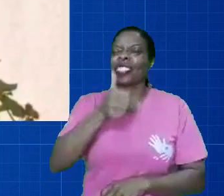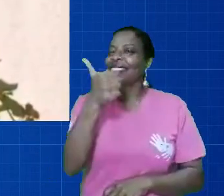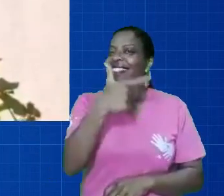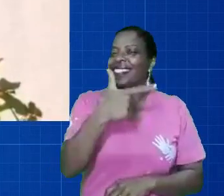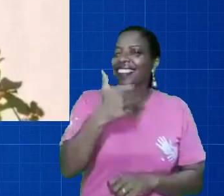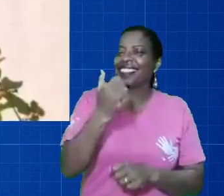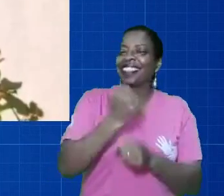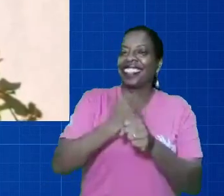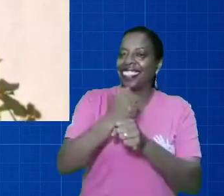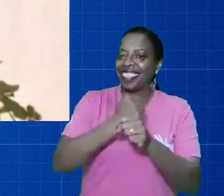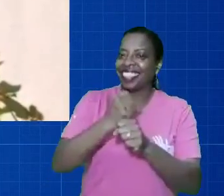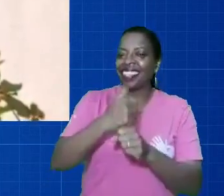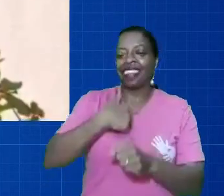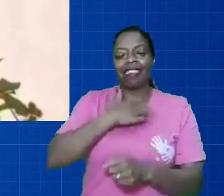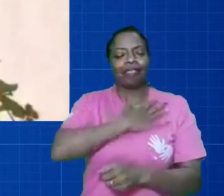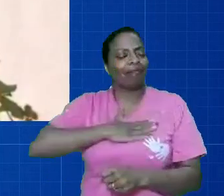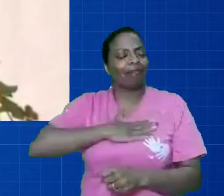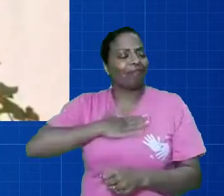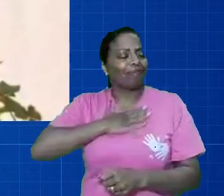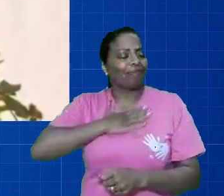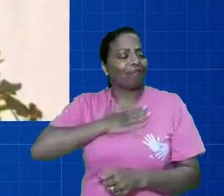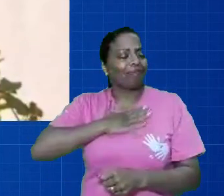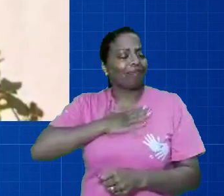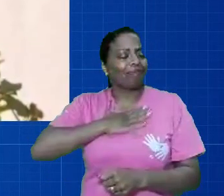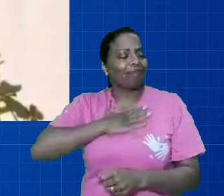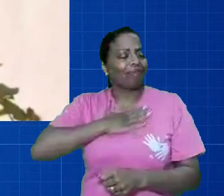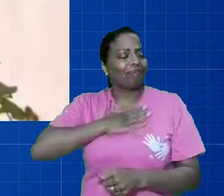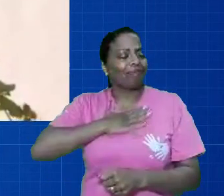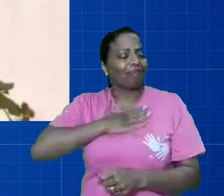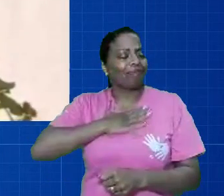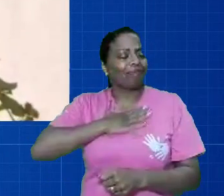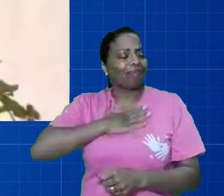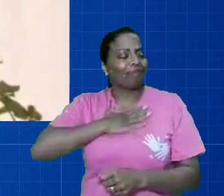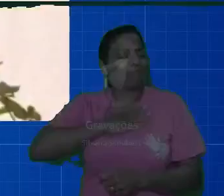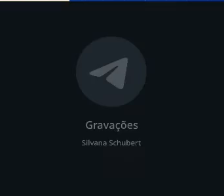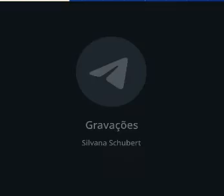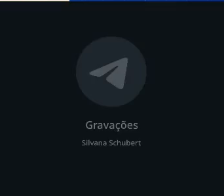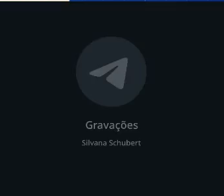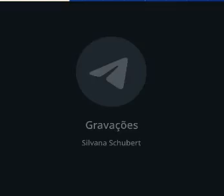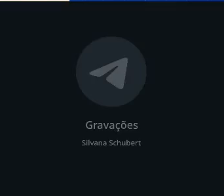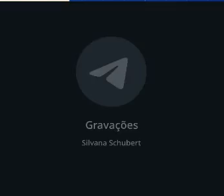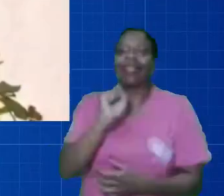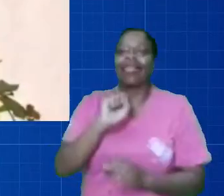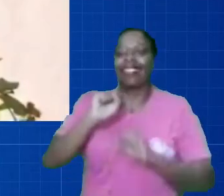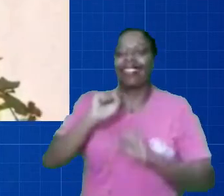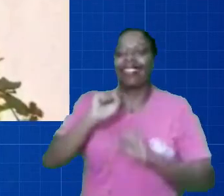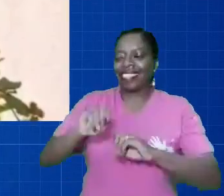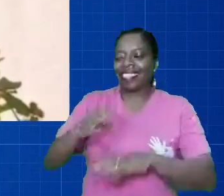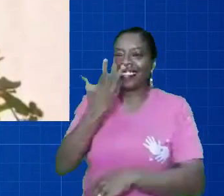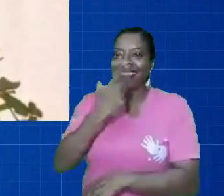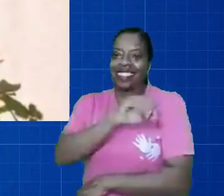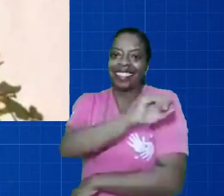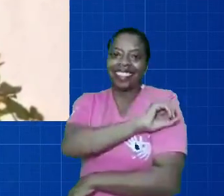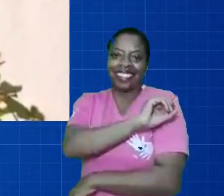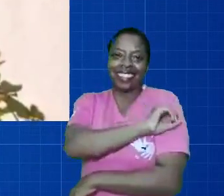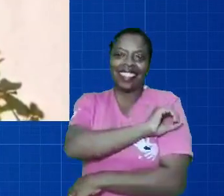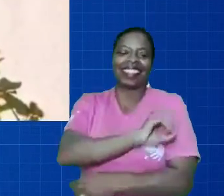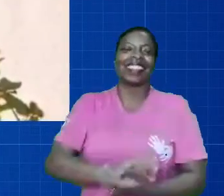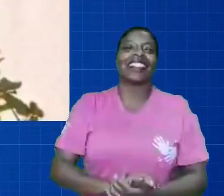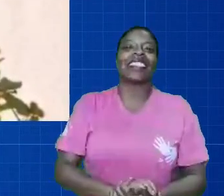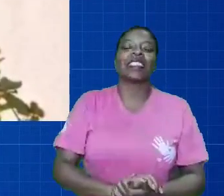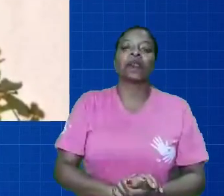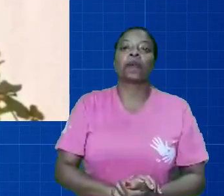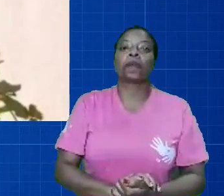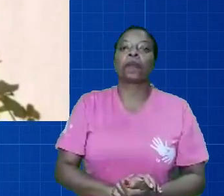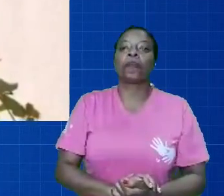Adoro a educação infantil e tudo o que ela representa, o que ela traz, e tento levar isso muito para o meu filho, que hoje eu tenho meu bebê lindo